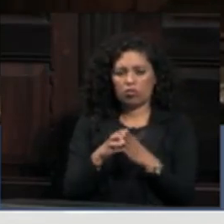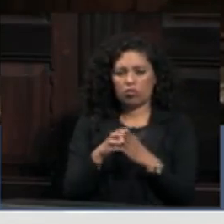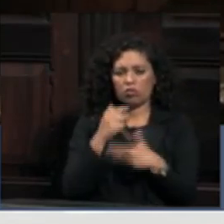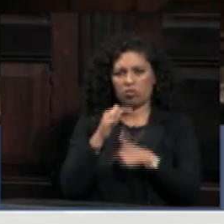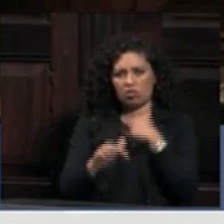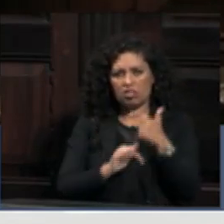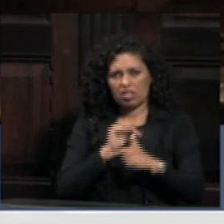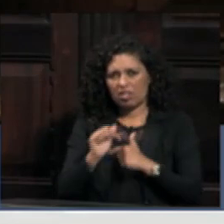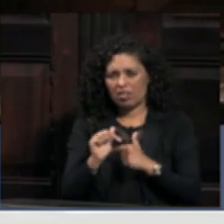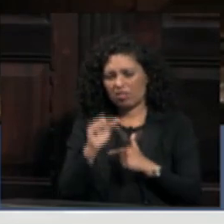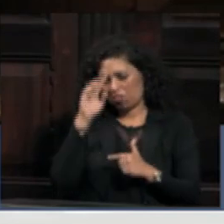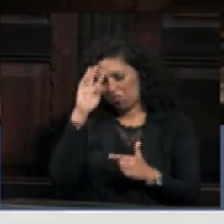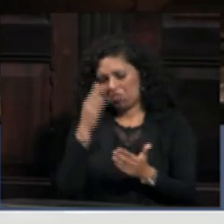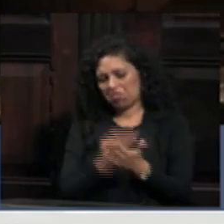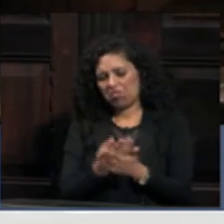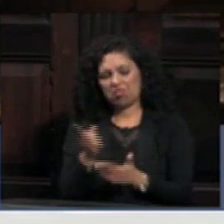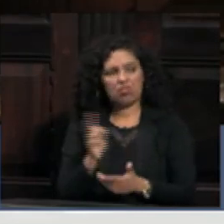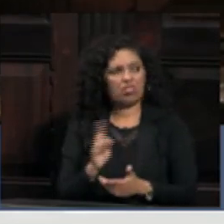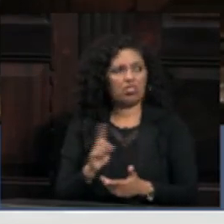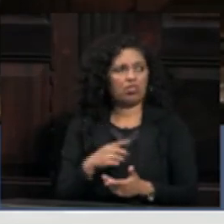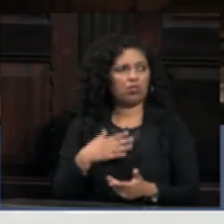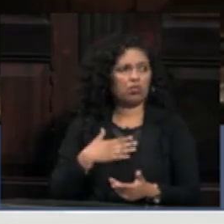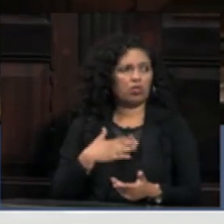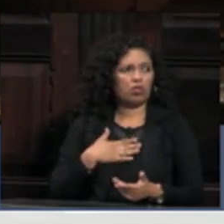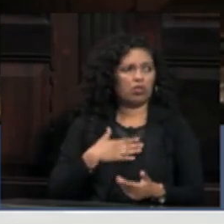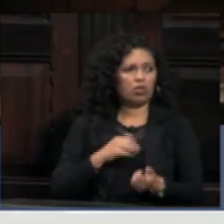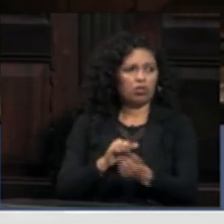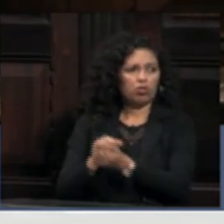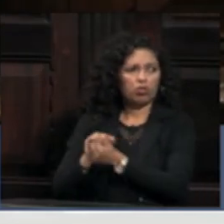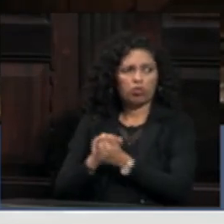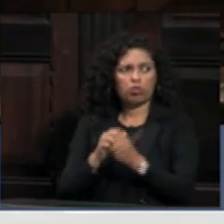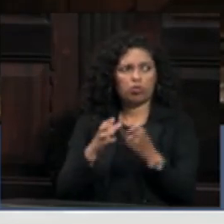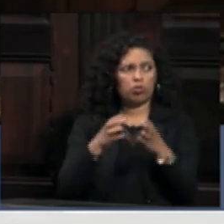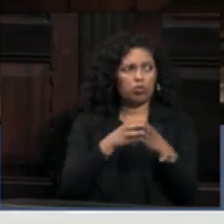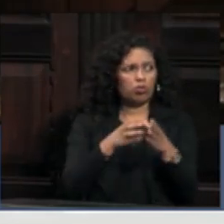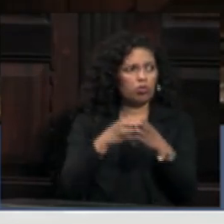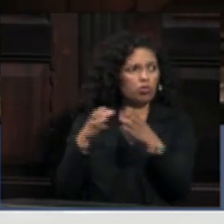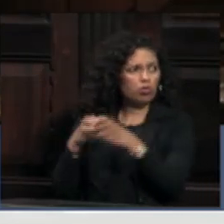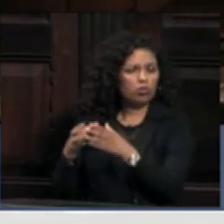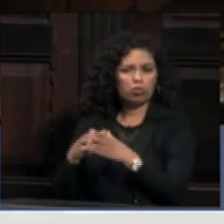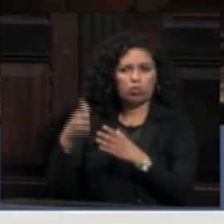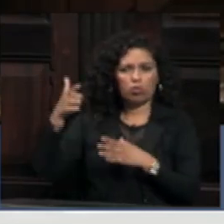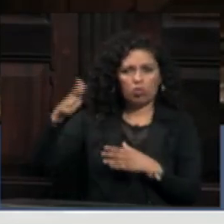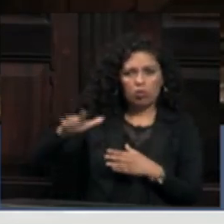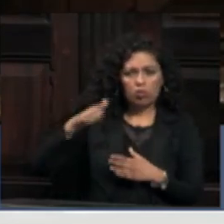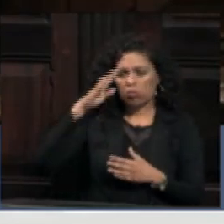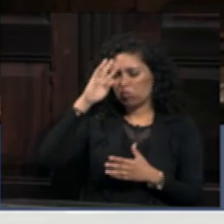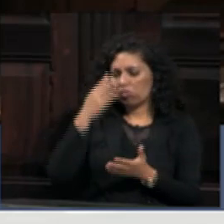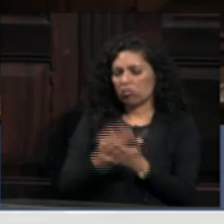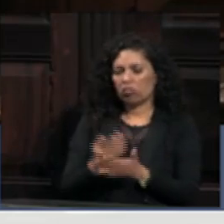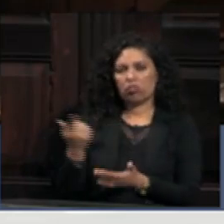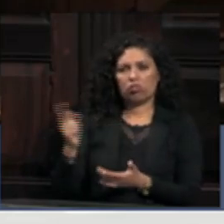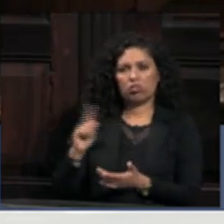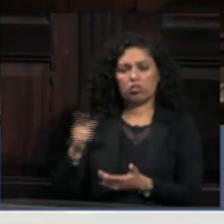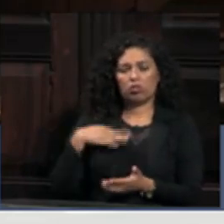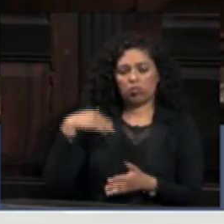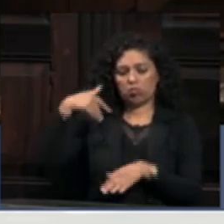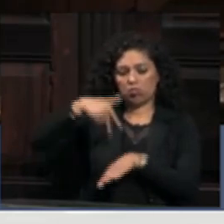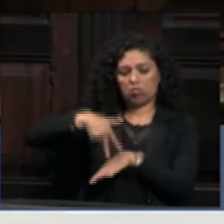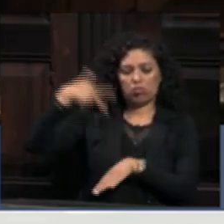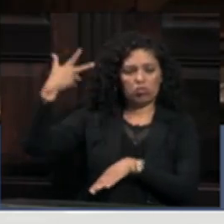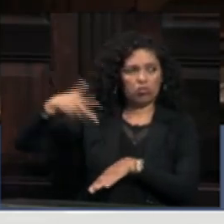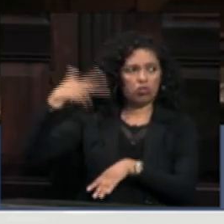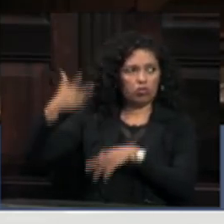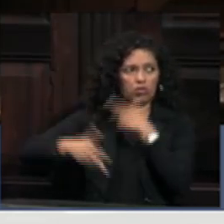E vamos ter outros interlocutores. Eu venho a esta tribuna para dizer